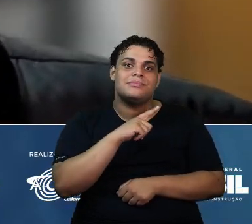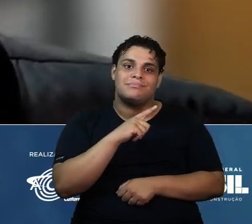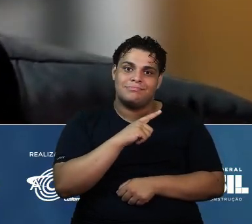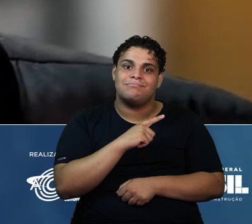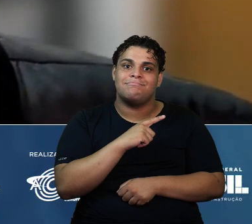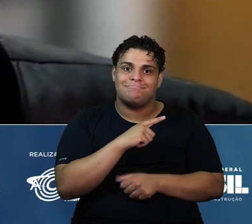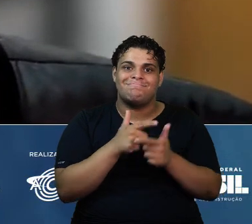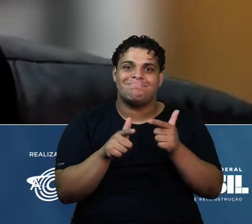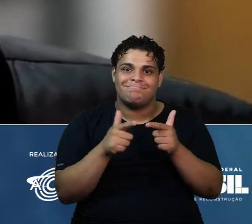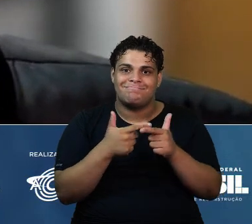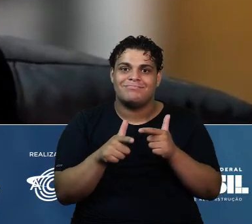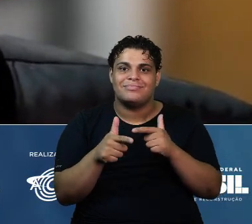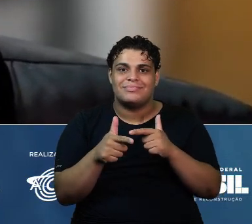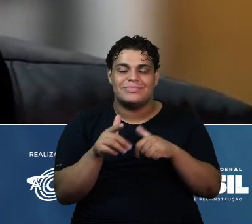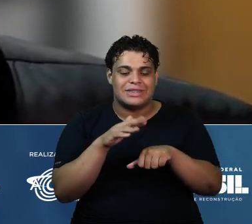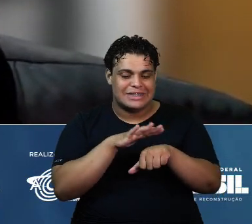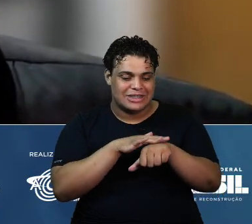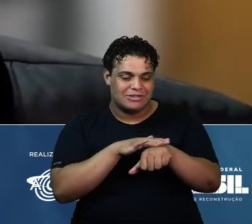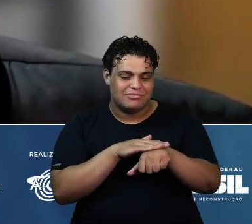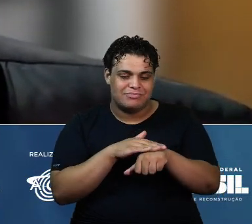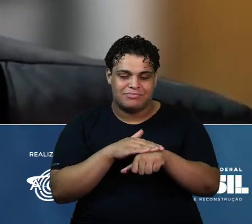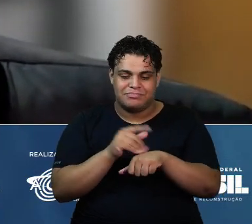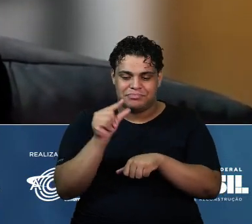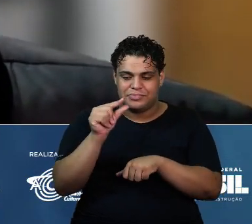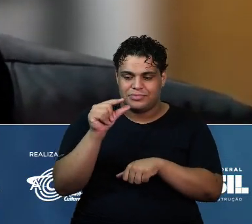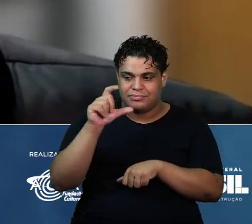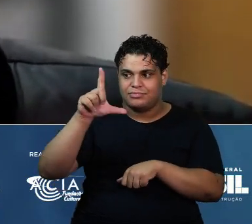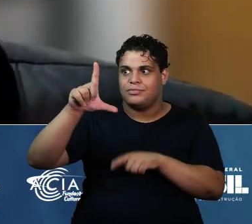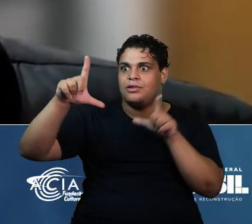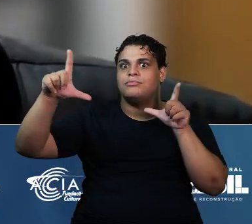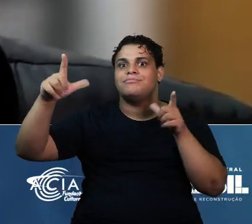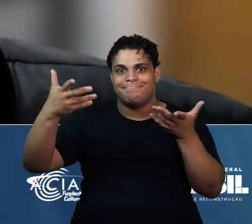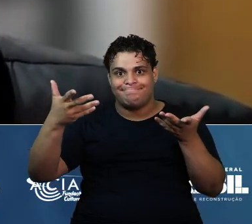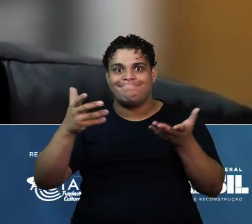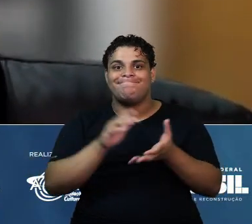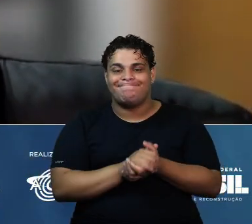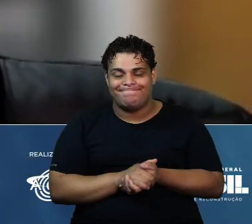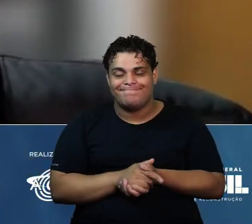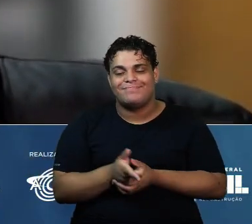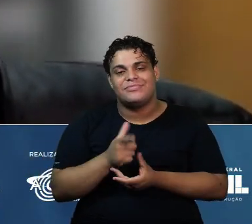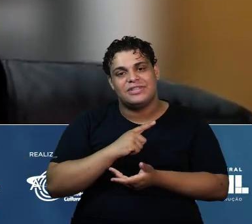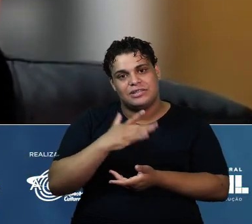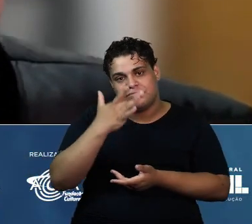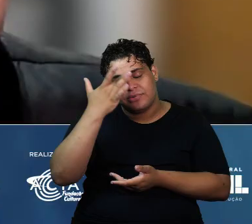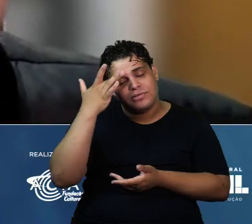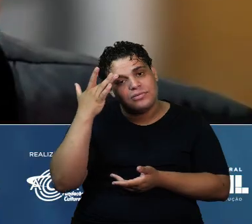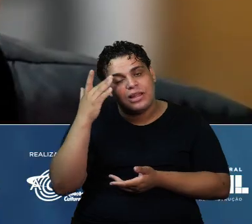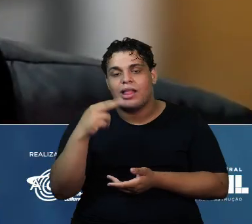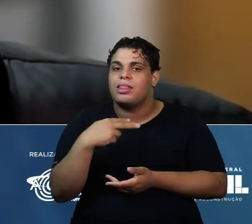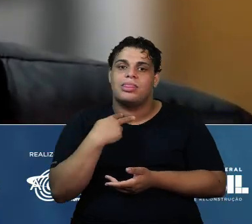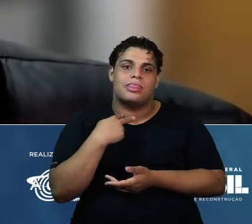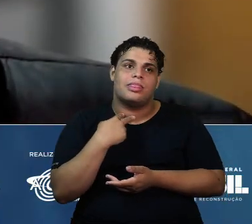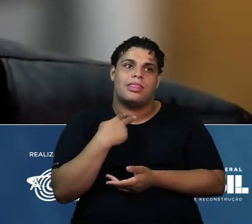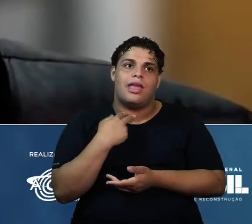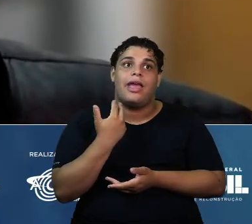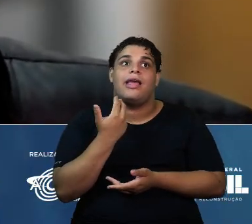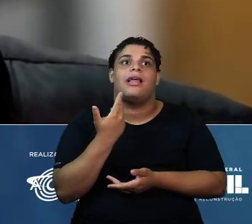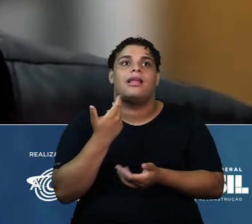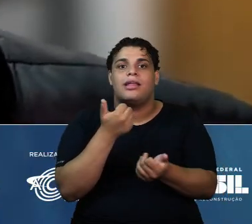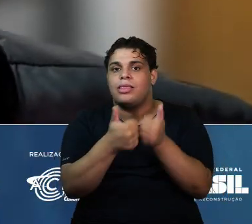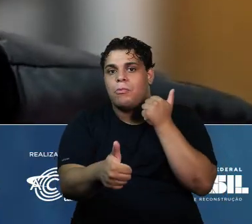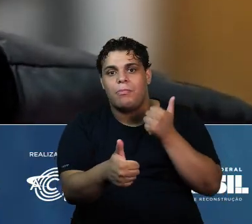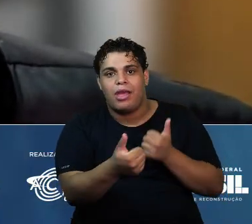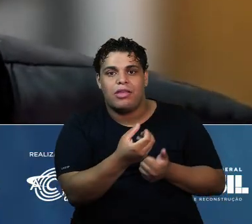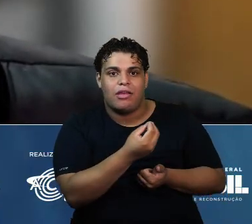sequelas pequenas, médias e grandes. Tem gente que não perde a vida, mas perde